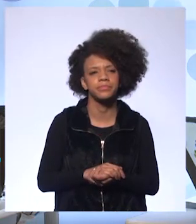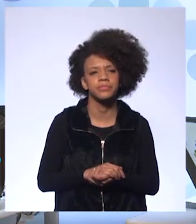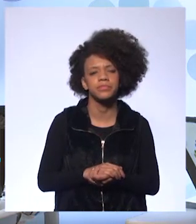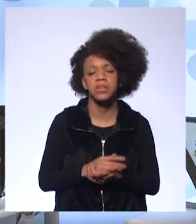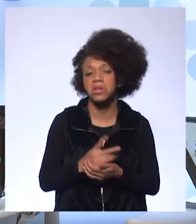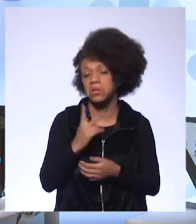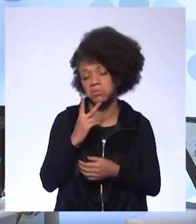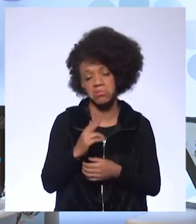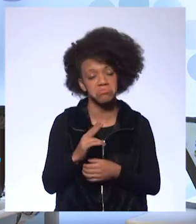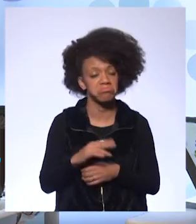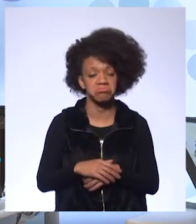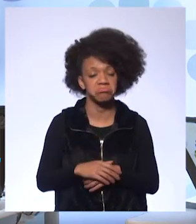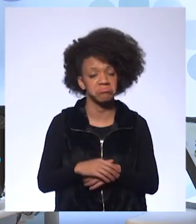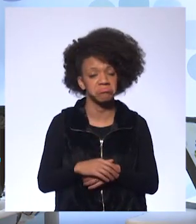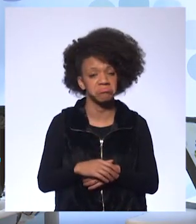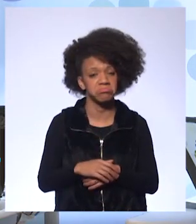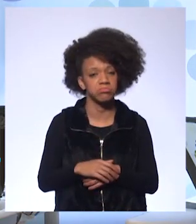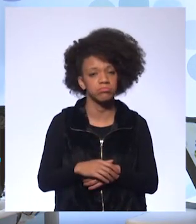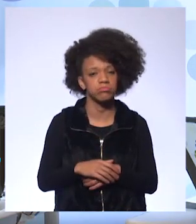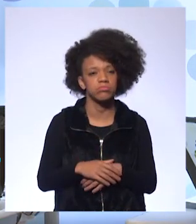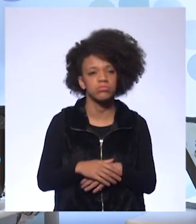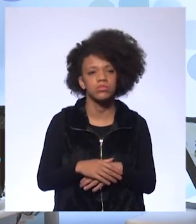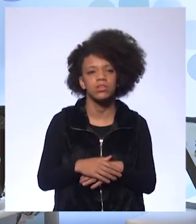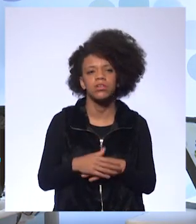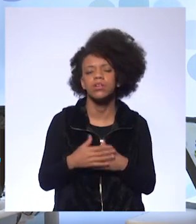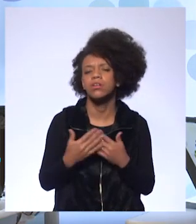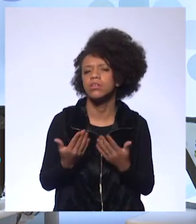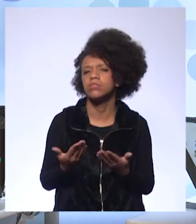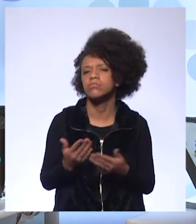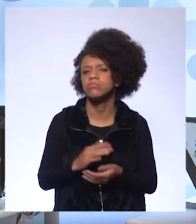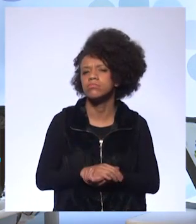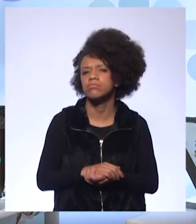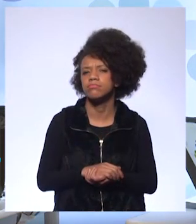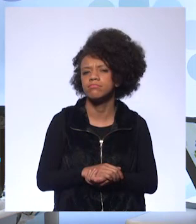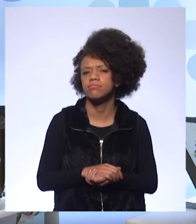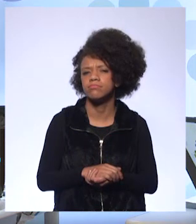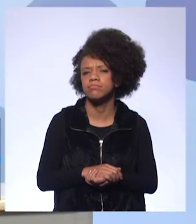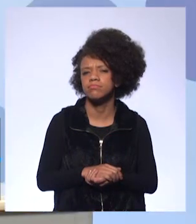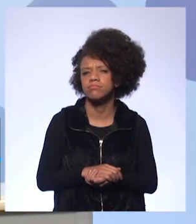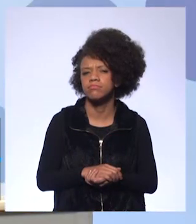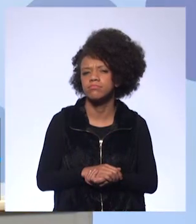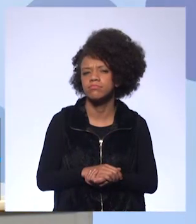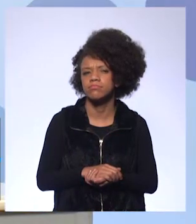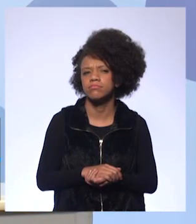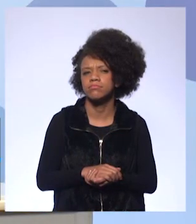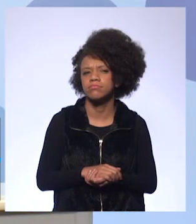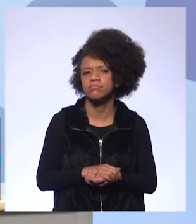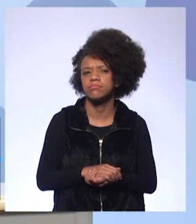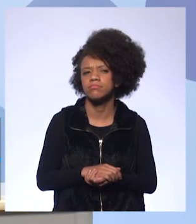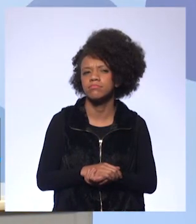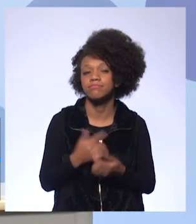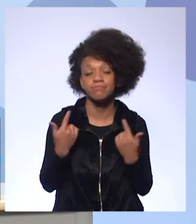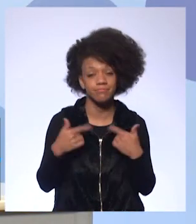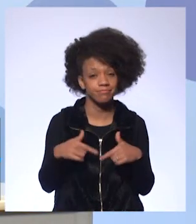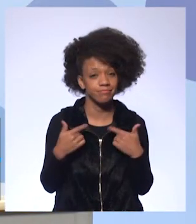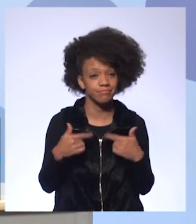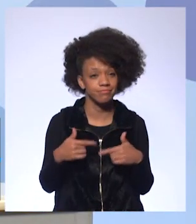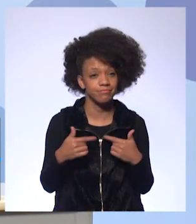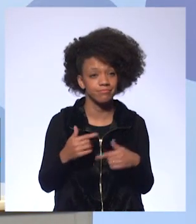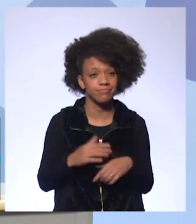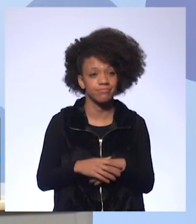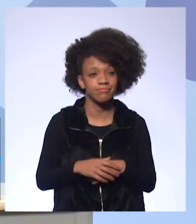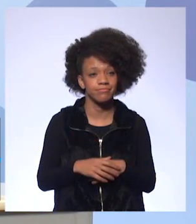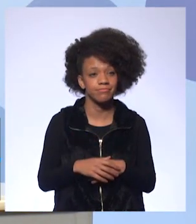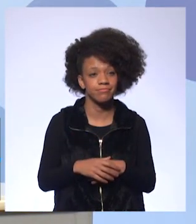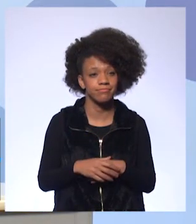I will eu acho que não certo é só António Leite feijoada te dei e aqui